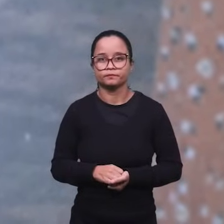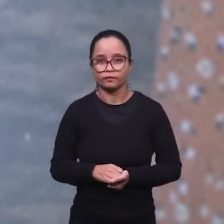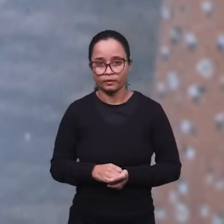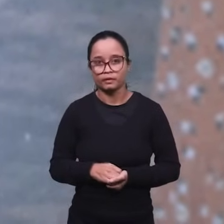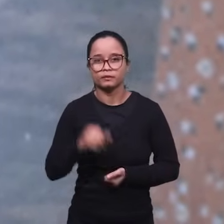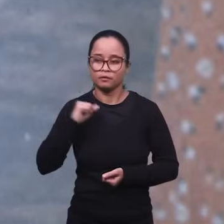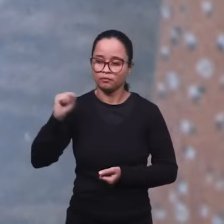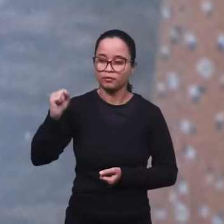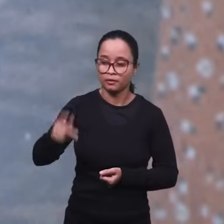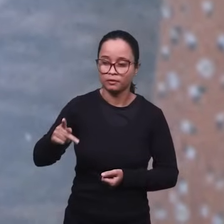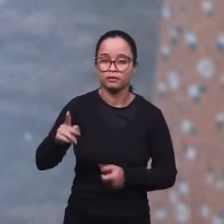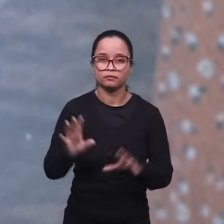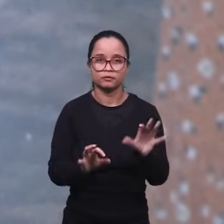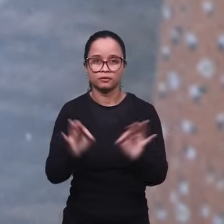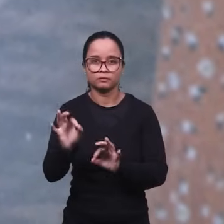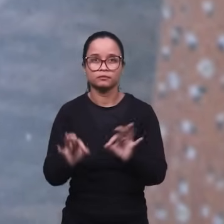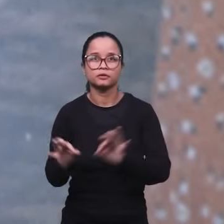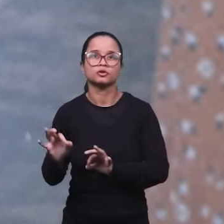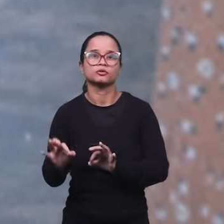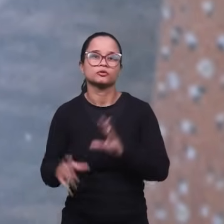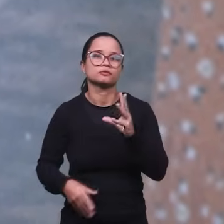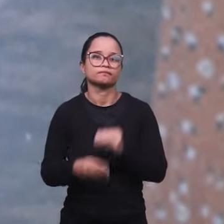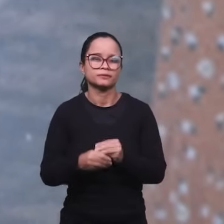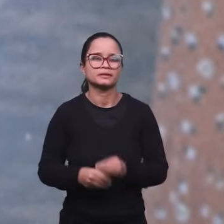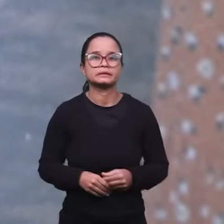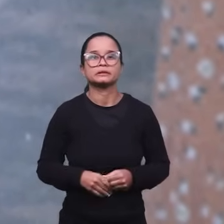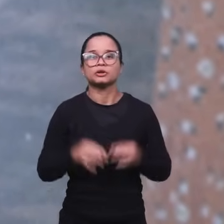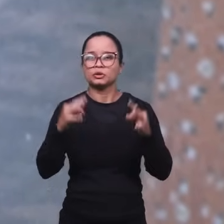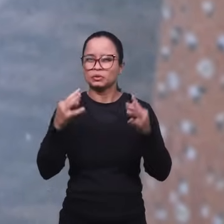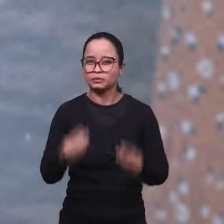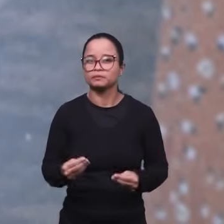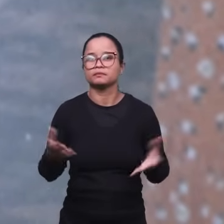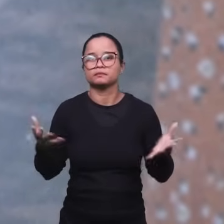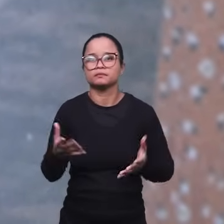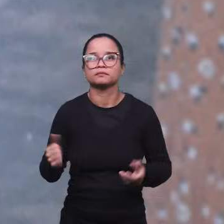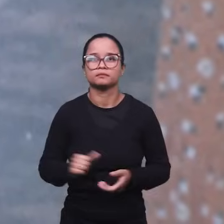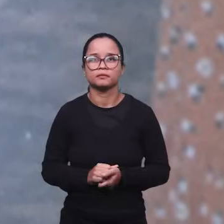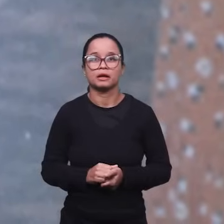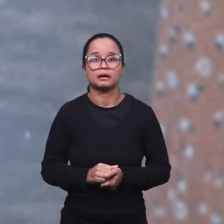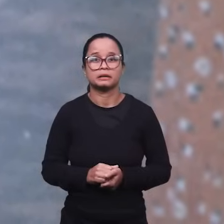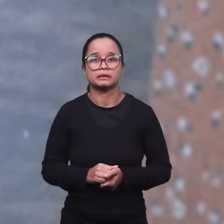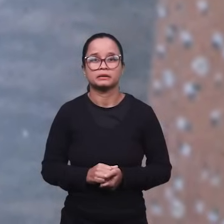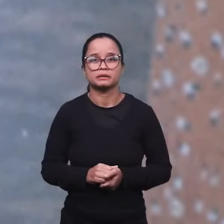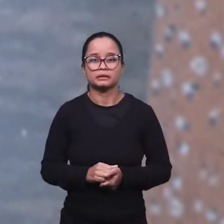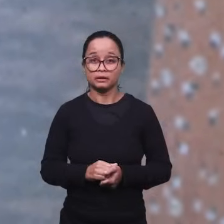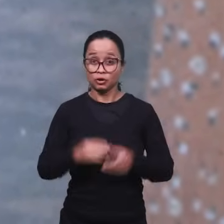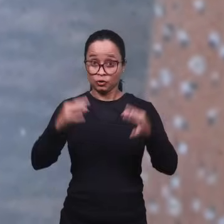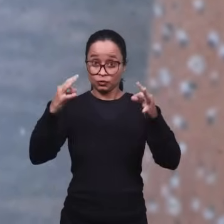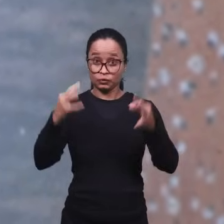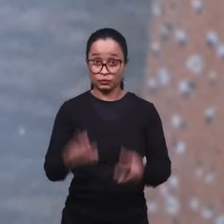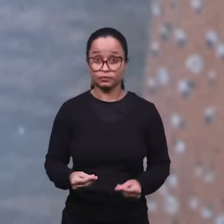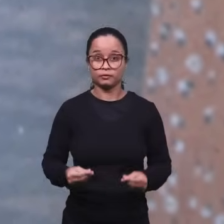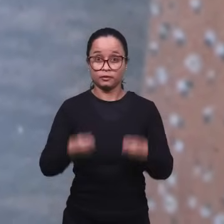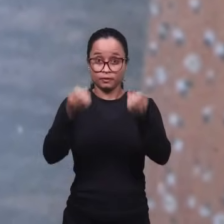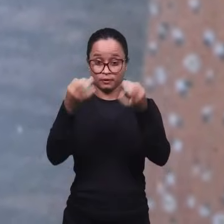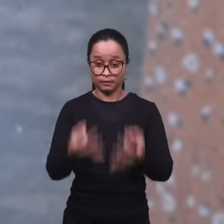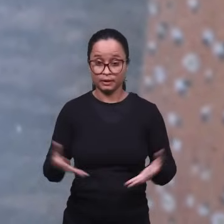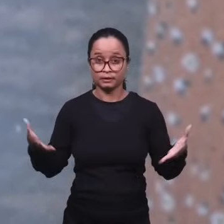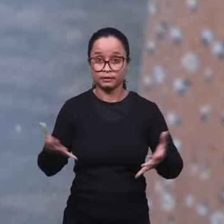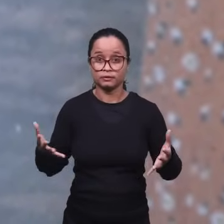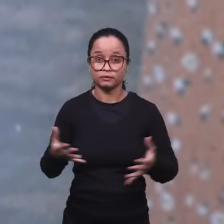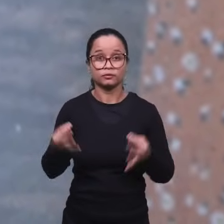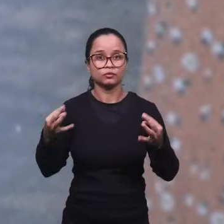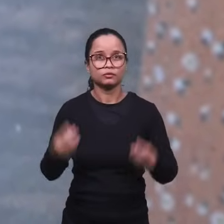alguma aposentadoria ou um plano de previdência complementar, privada, como é que seja. Sim. Eu acho que de tudo aquilo que foi